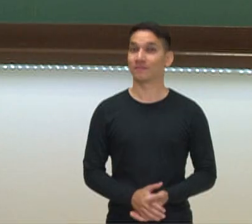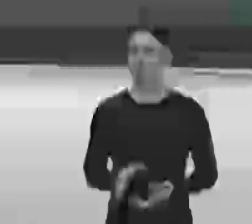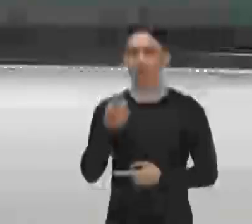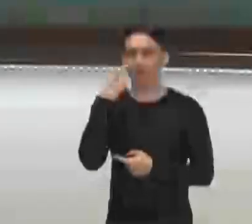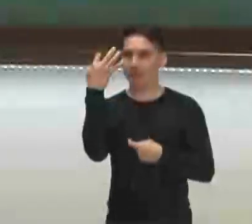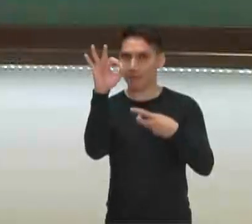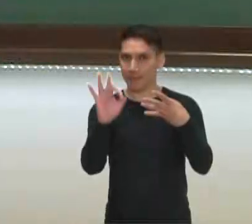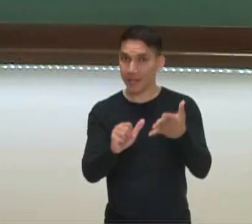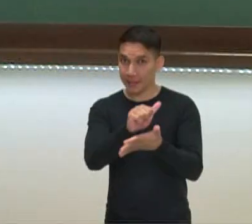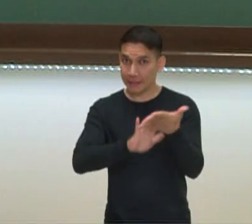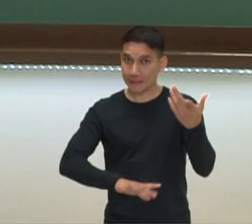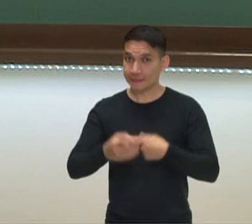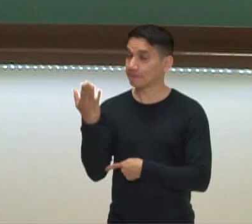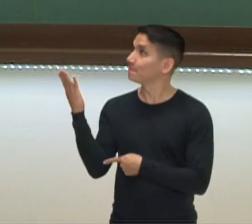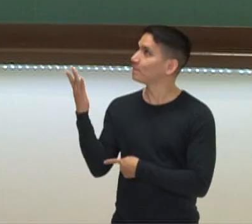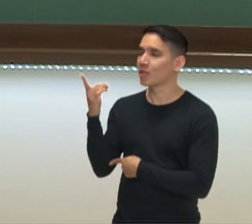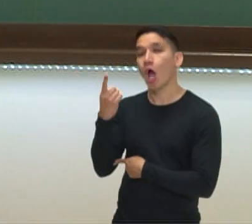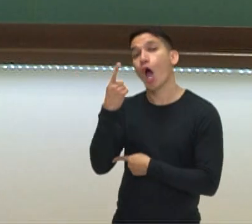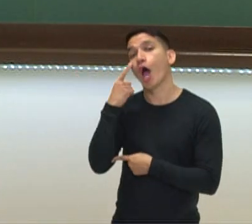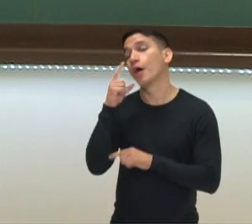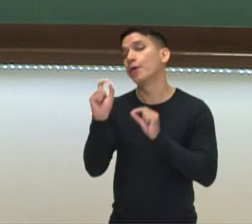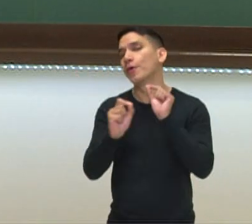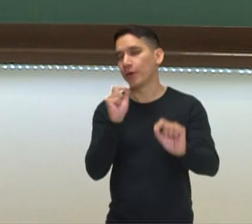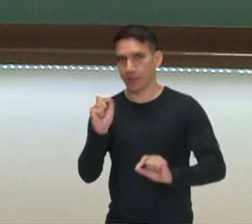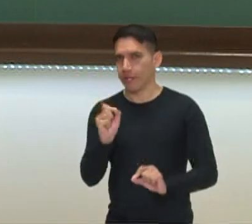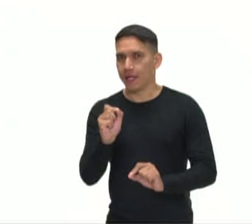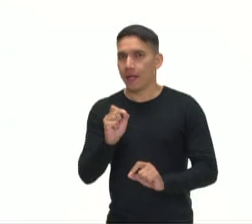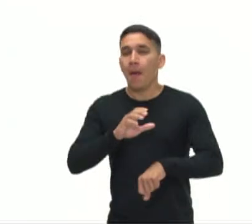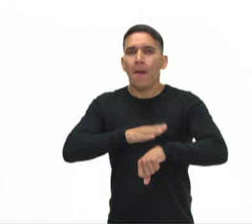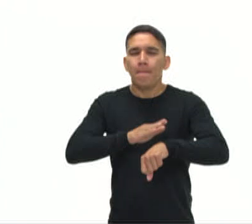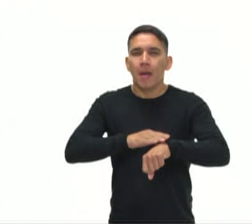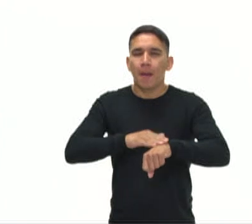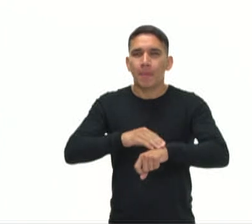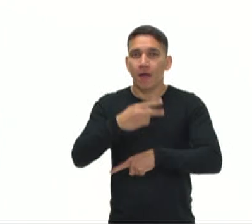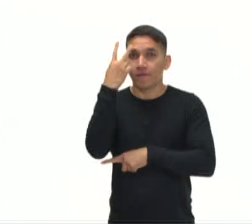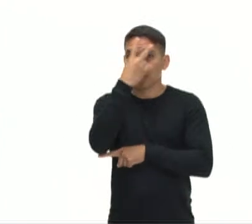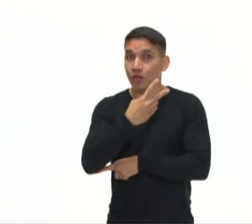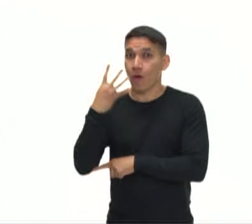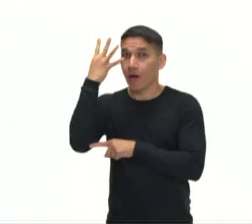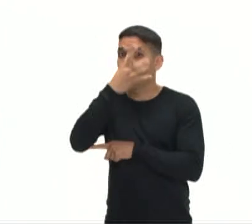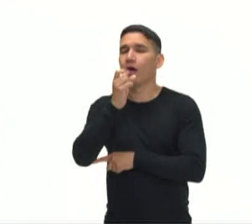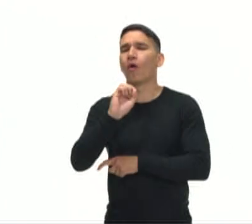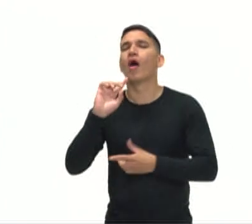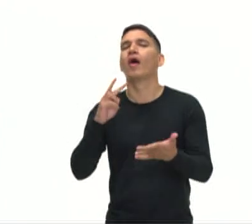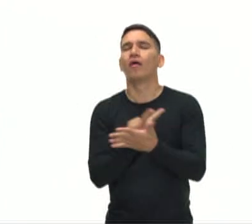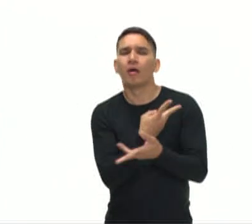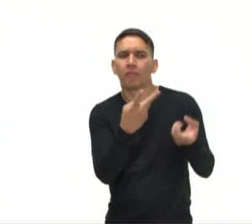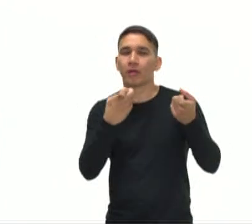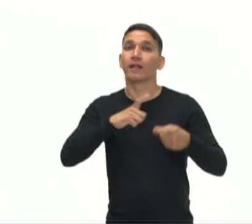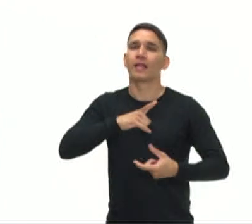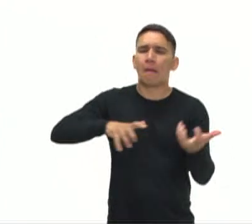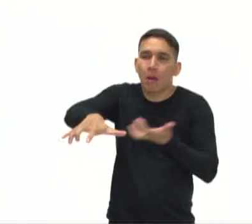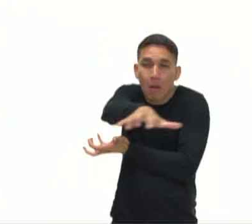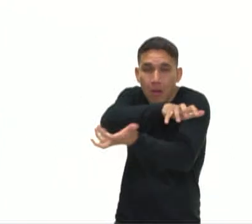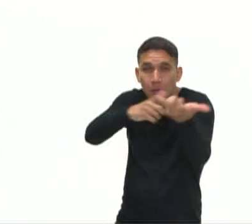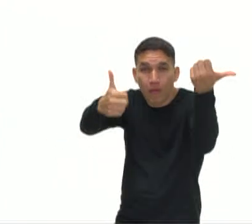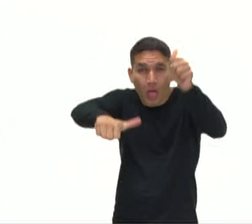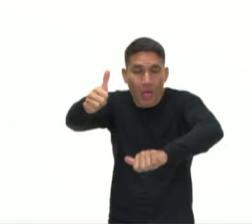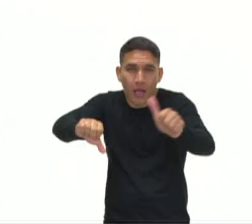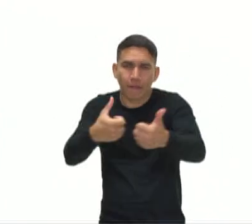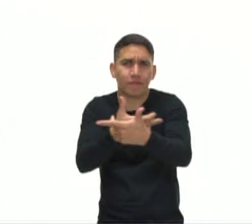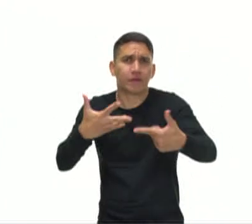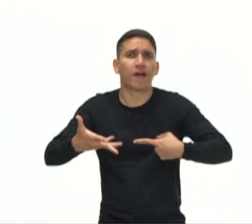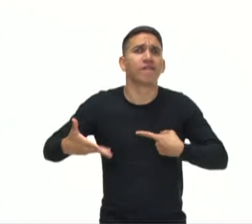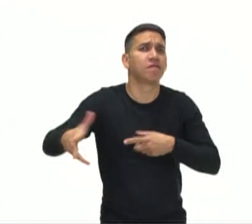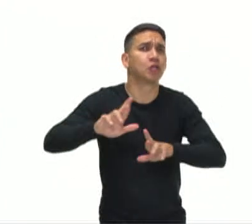Vamos para a correção da atividade? Olha só. Em 24 horas, encontramos reações que ocorrem com diferentes velocidades.